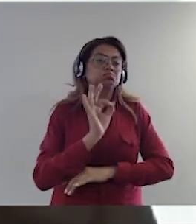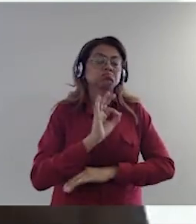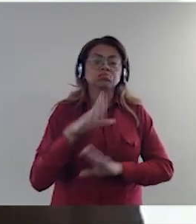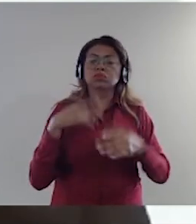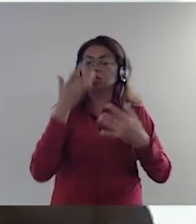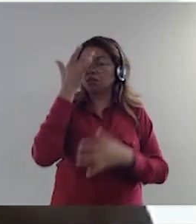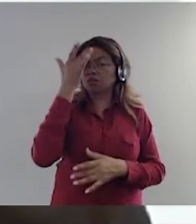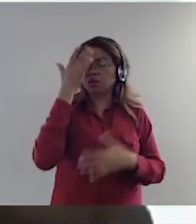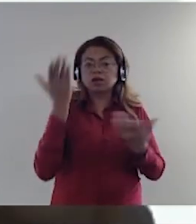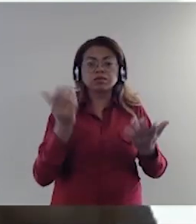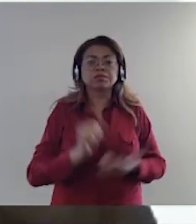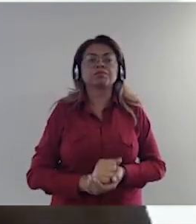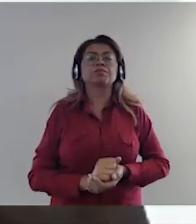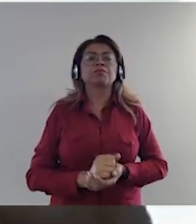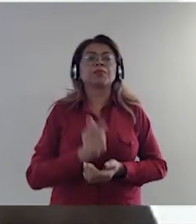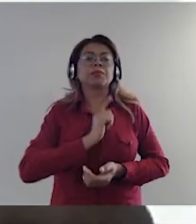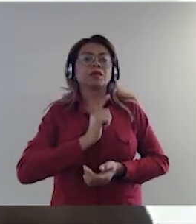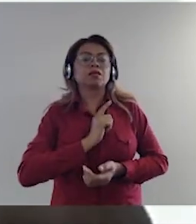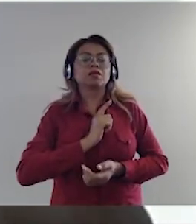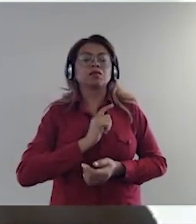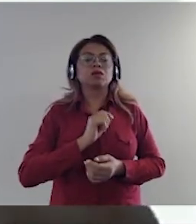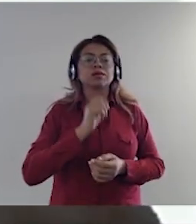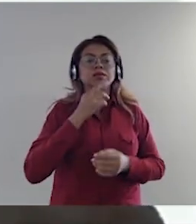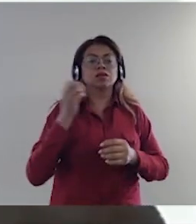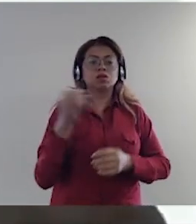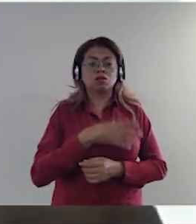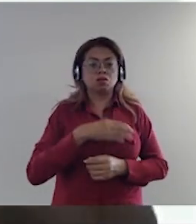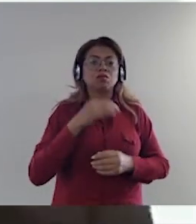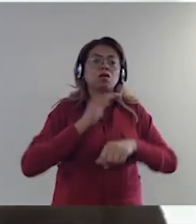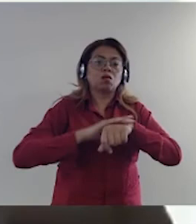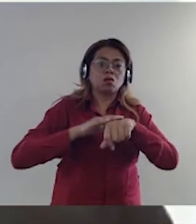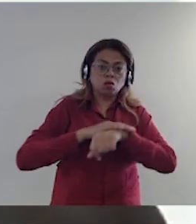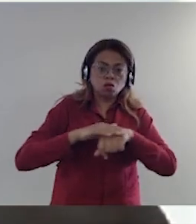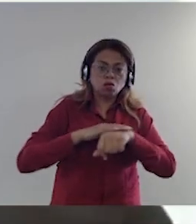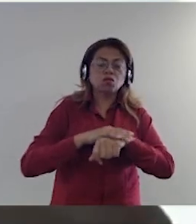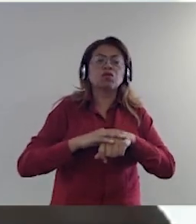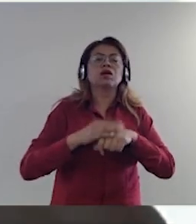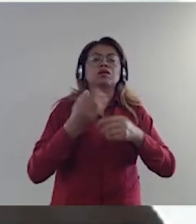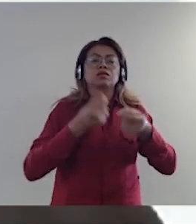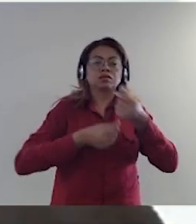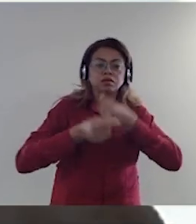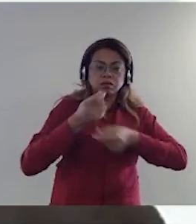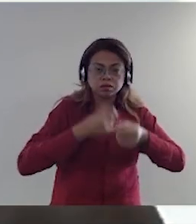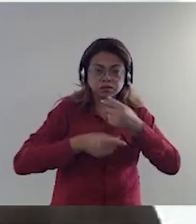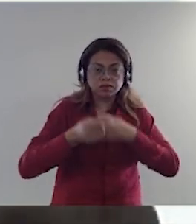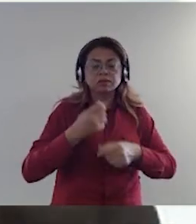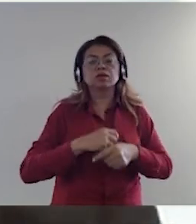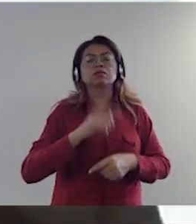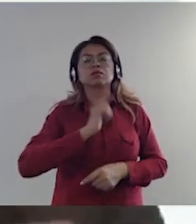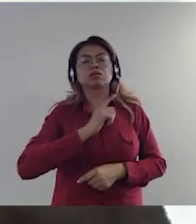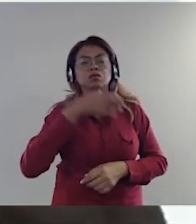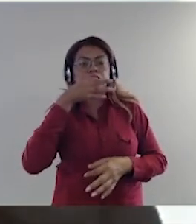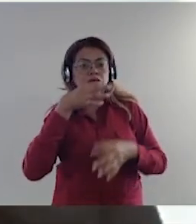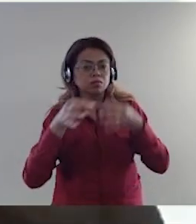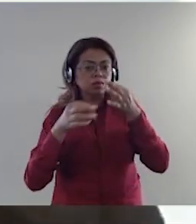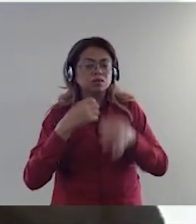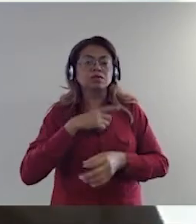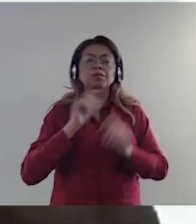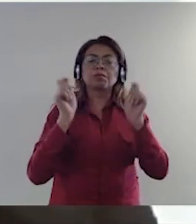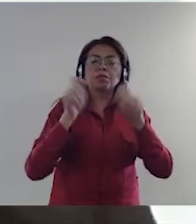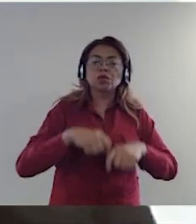De modo que, havendo essa rediscussão, e aí, claro, essa negociação, eu acho que se pode